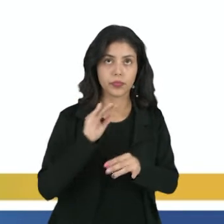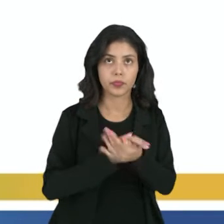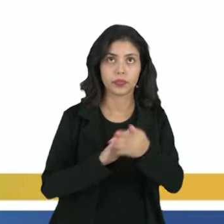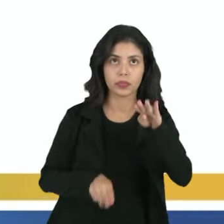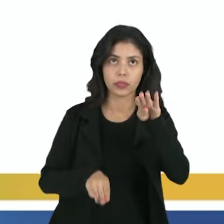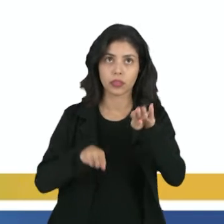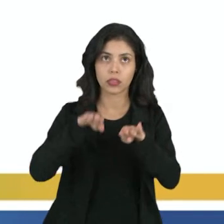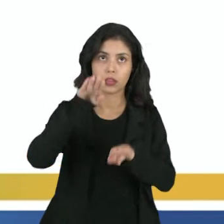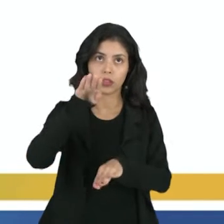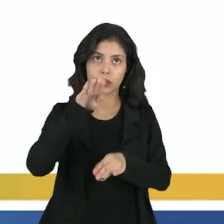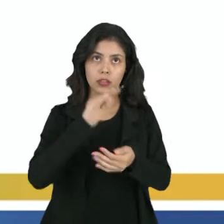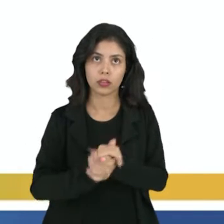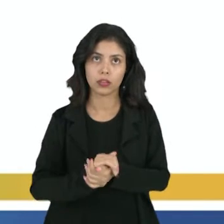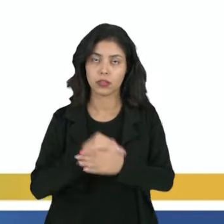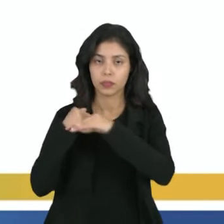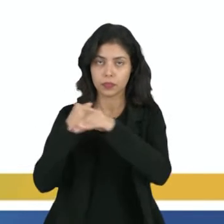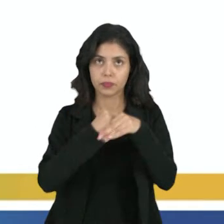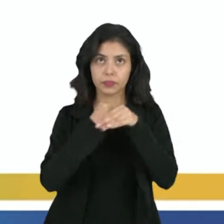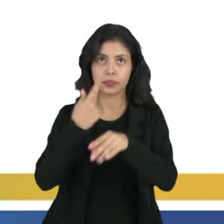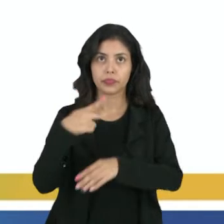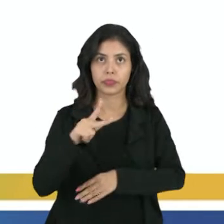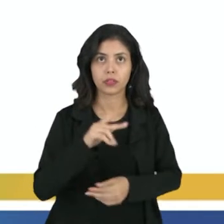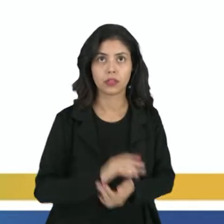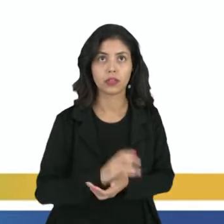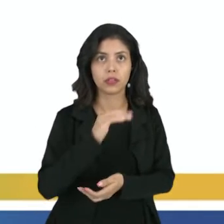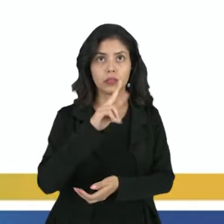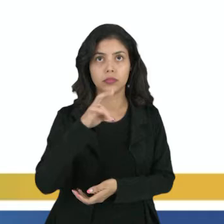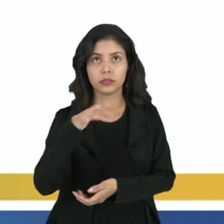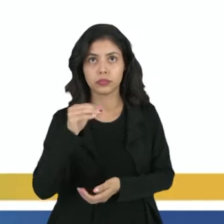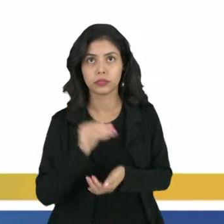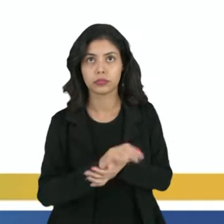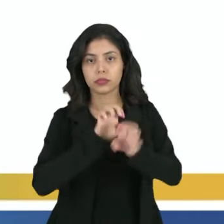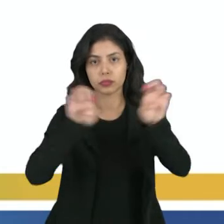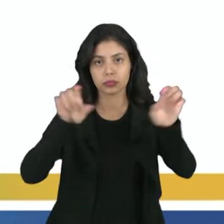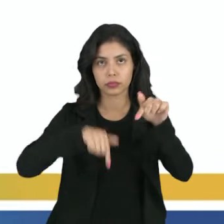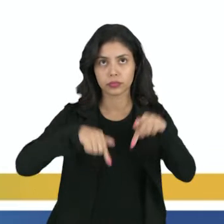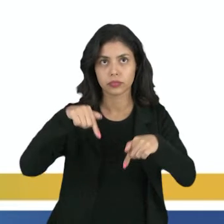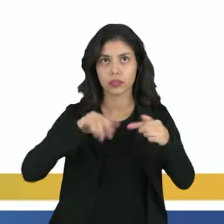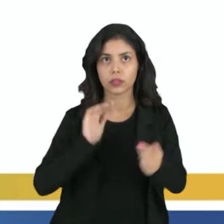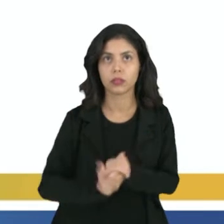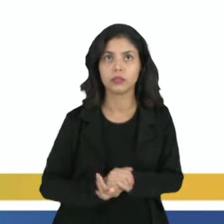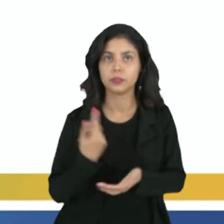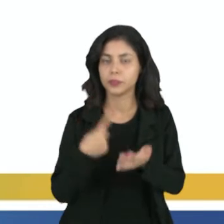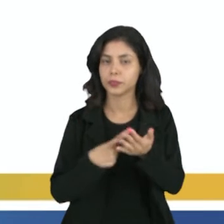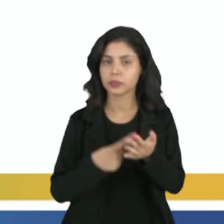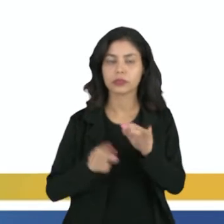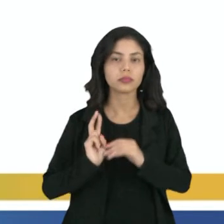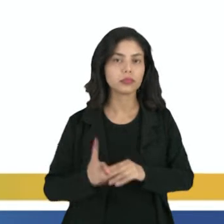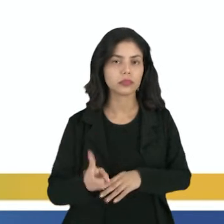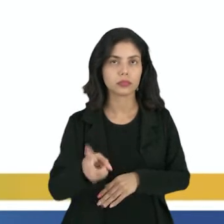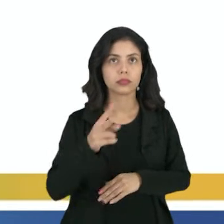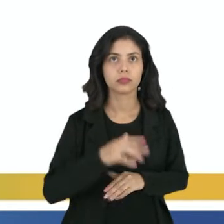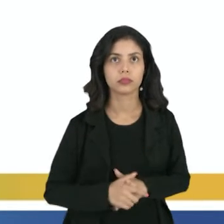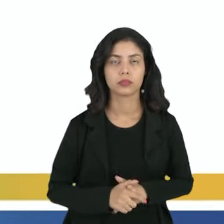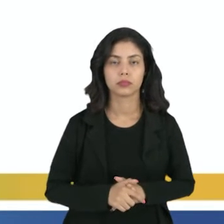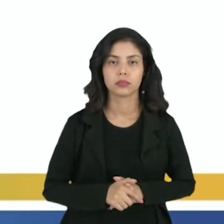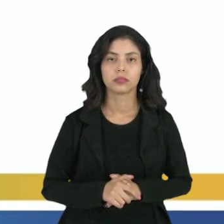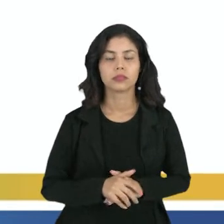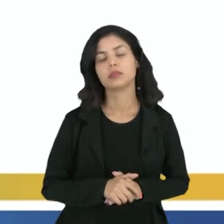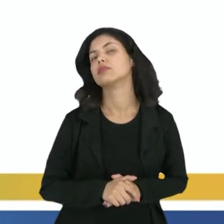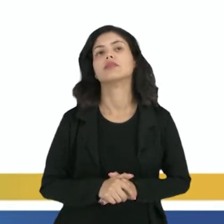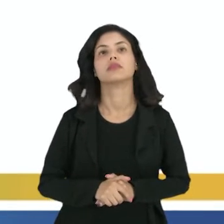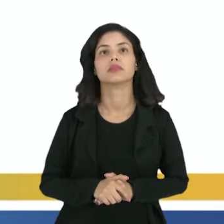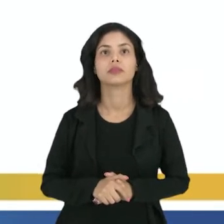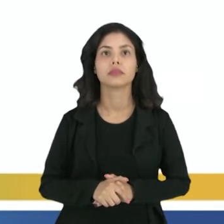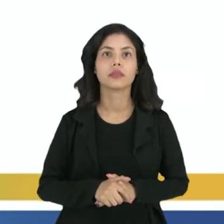concentração elevada a um expoente igual ao seu coeficiente na equação química considerada. E essa